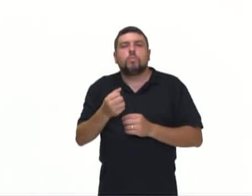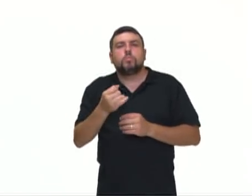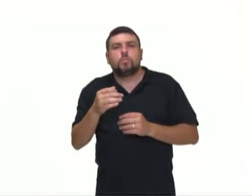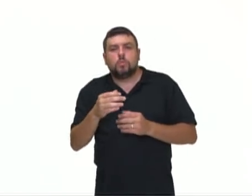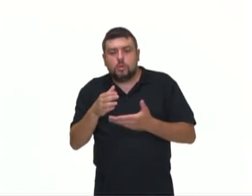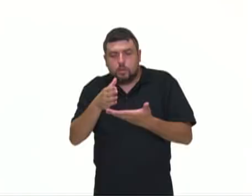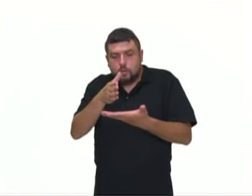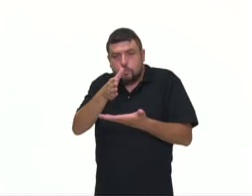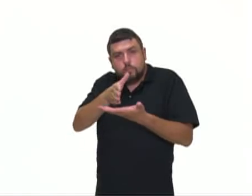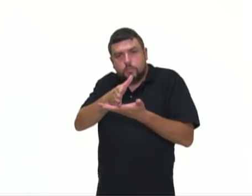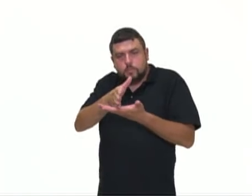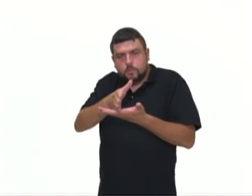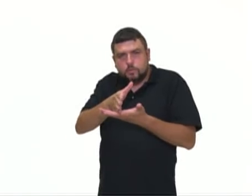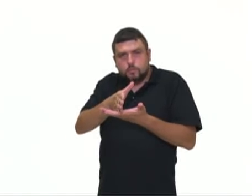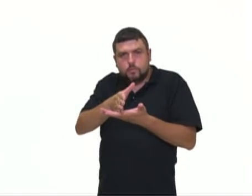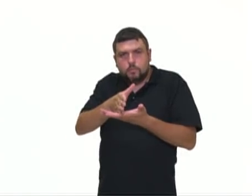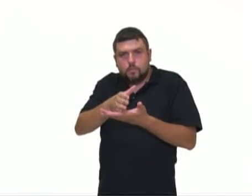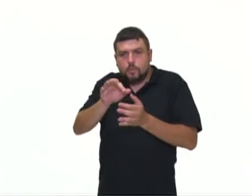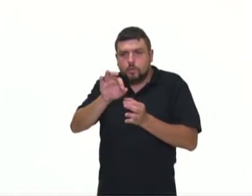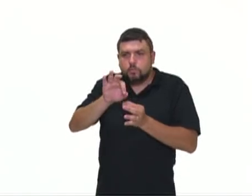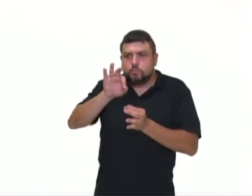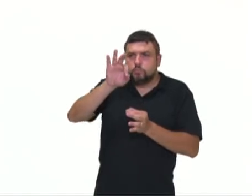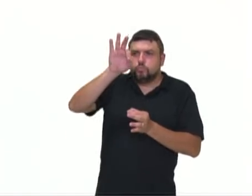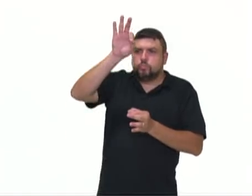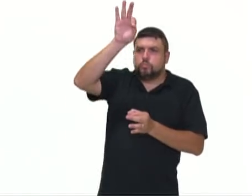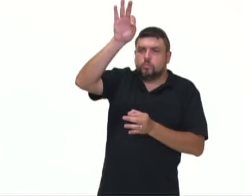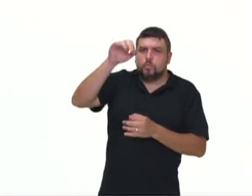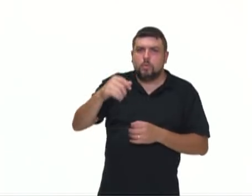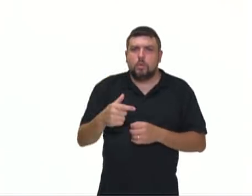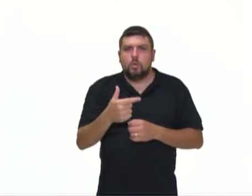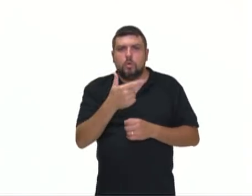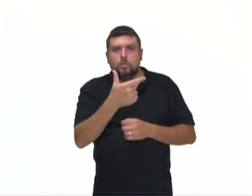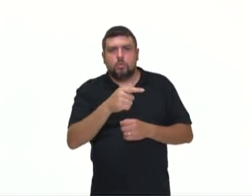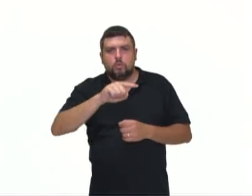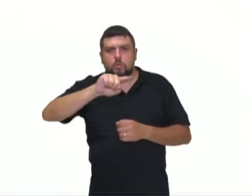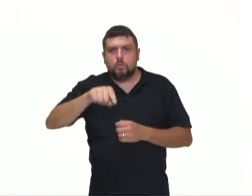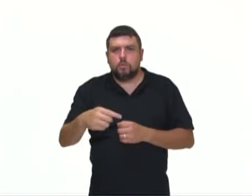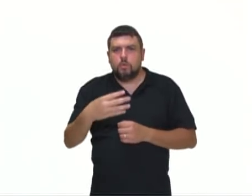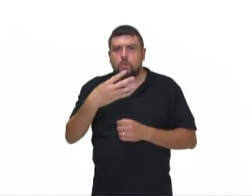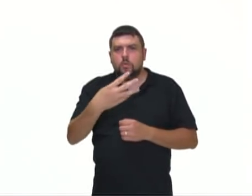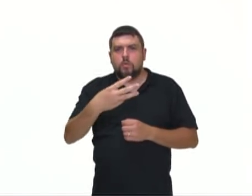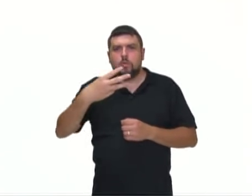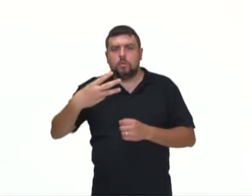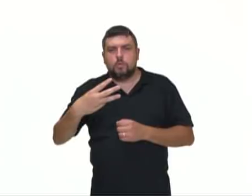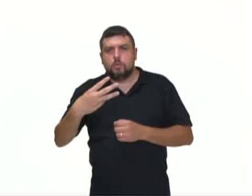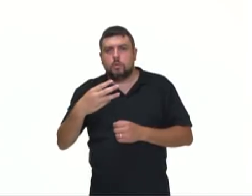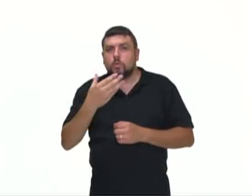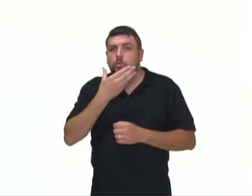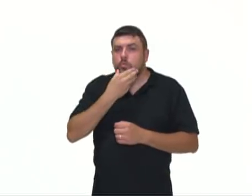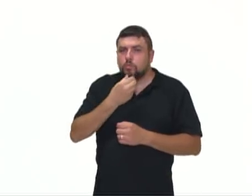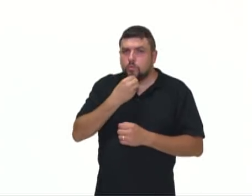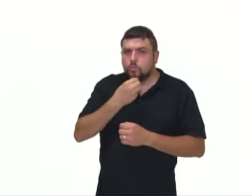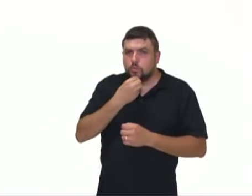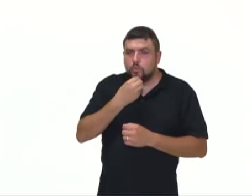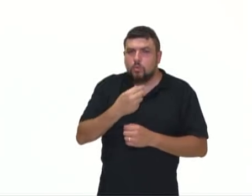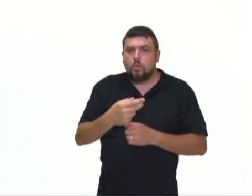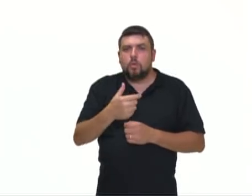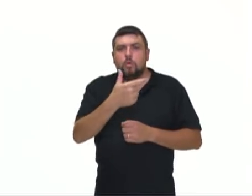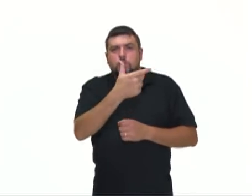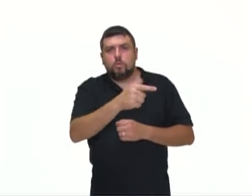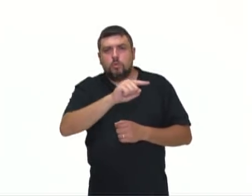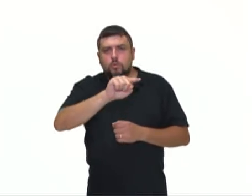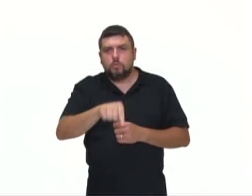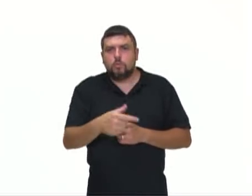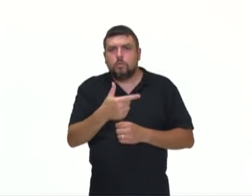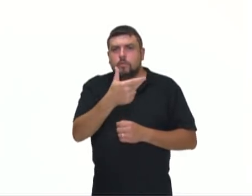rede, cuja parte superior é ajustada a 2,43 para o masculino e 2,24 para o feminino. As antenas